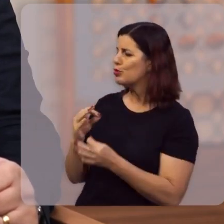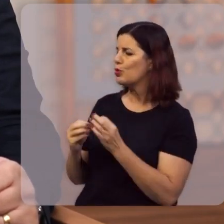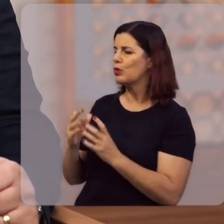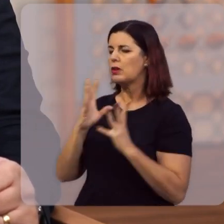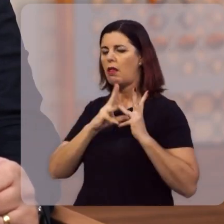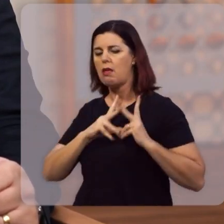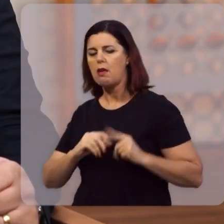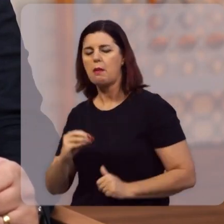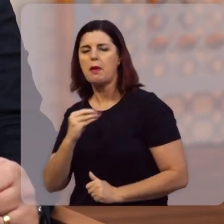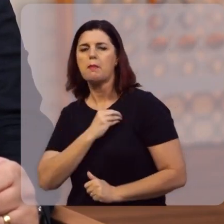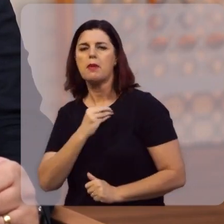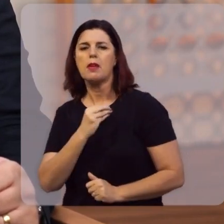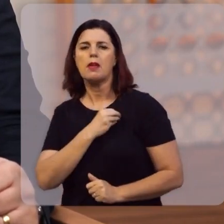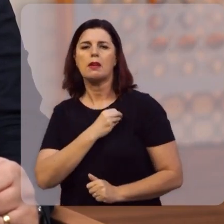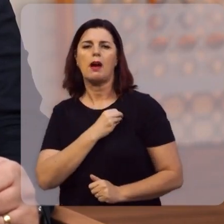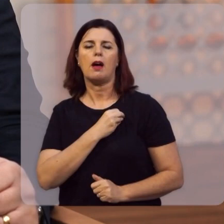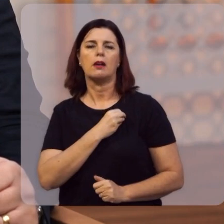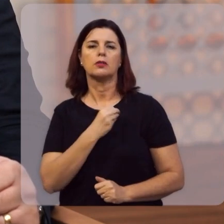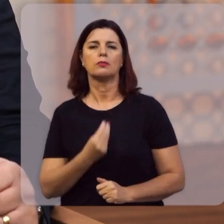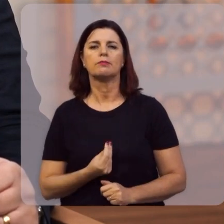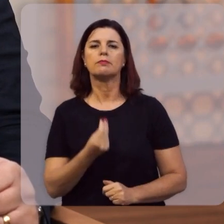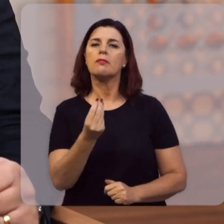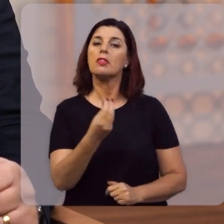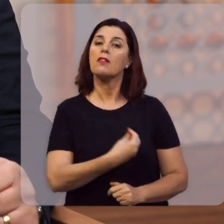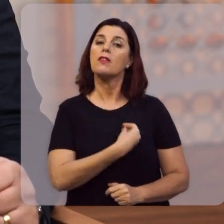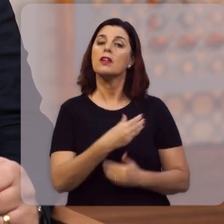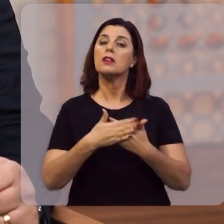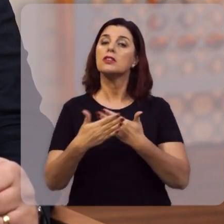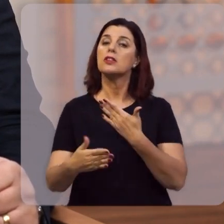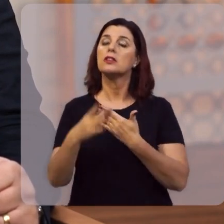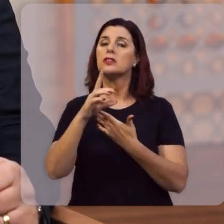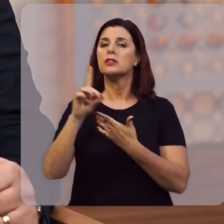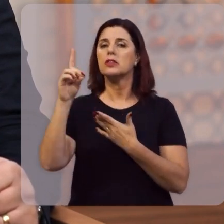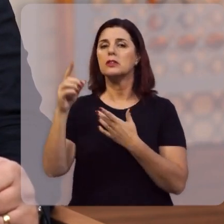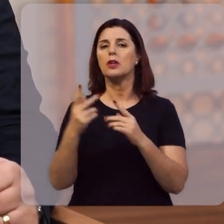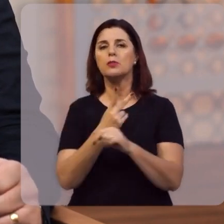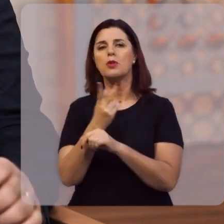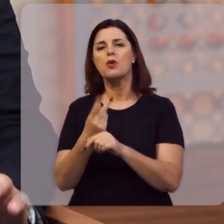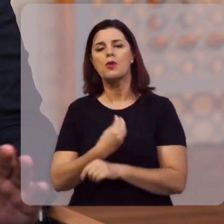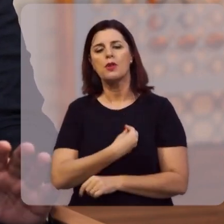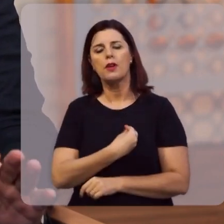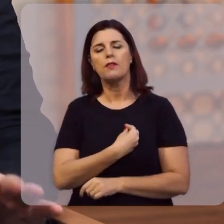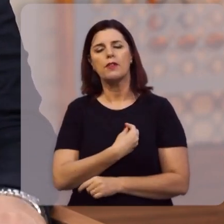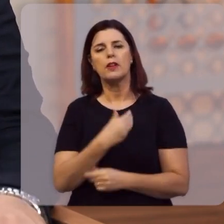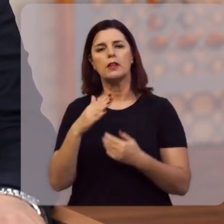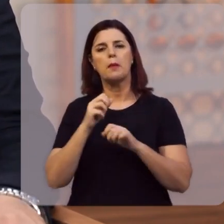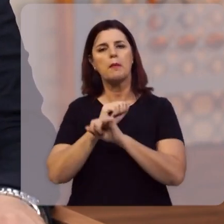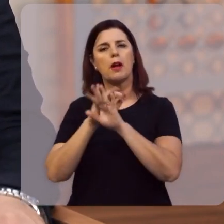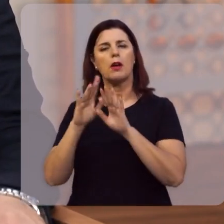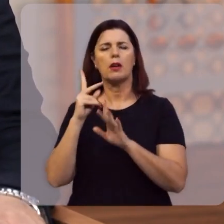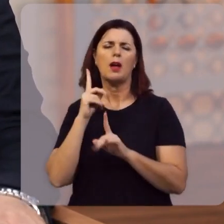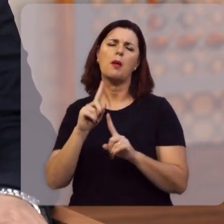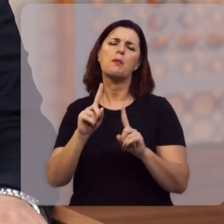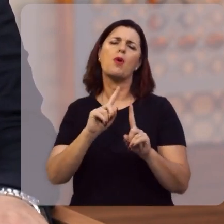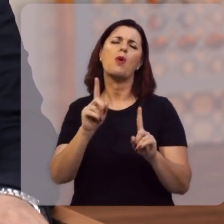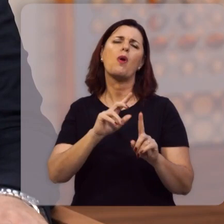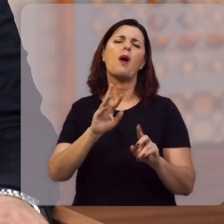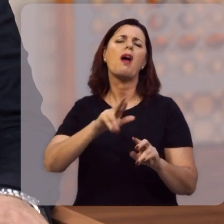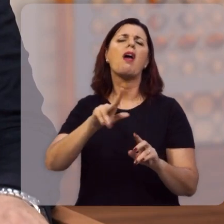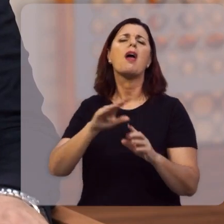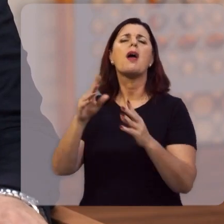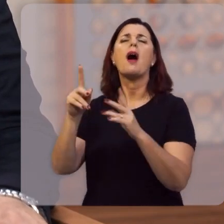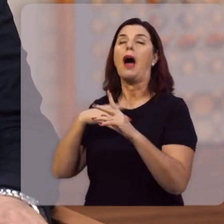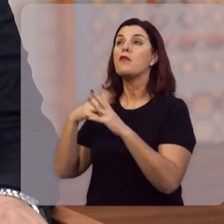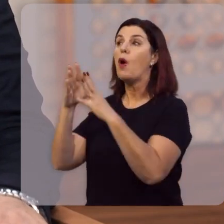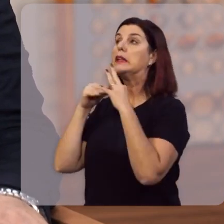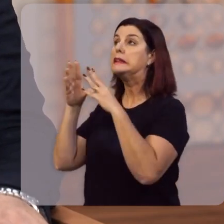toda injustiça. Coloque a sua vida diante de Deus. Busque viver para a glória de Deus. Não porque você vai receber alguma coisa. Não, você não